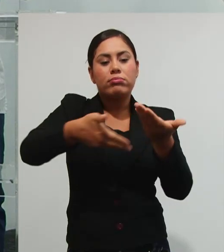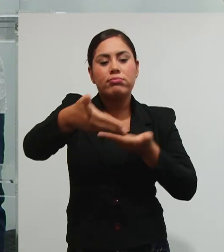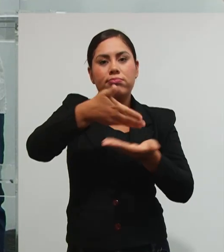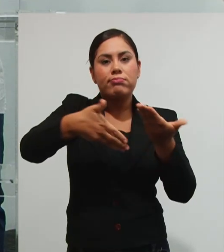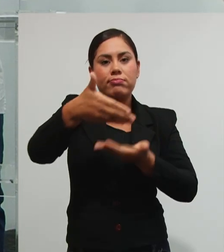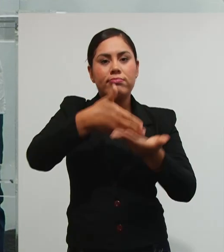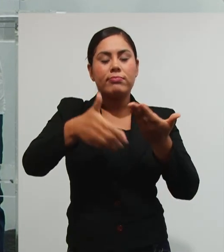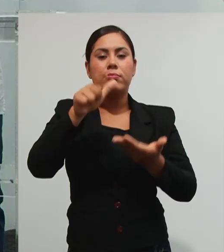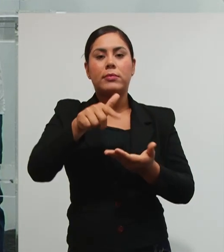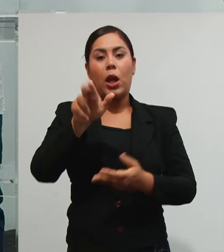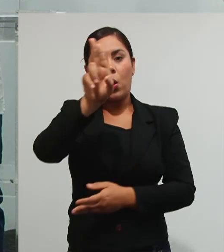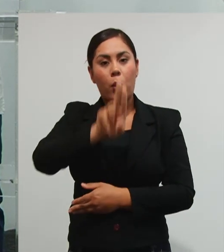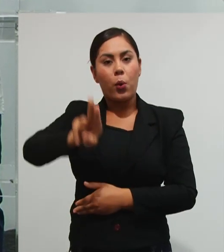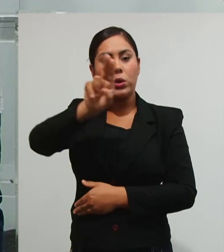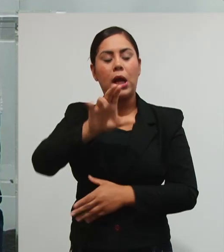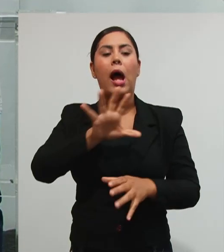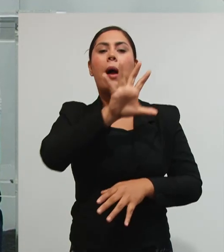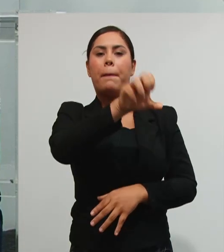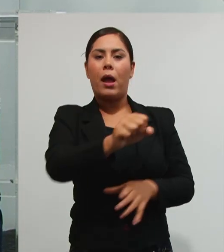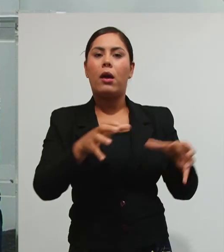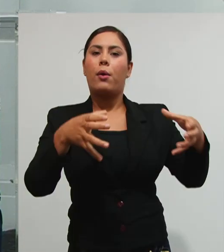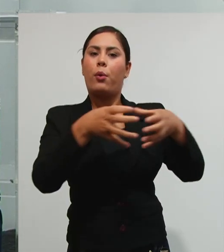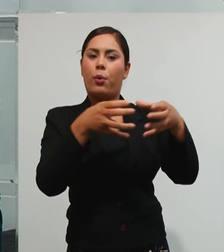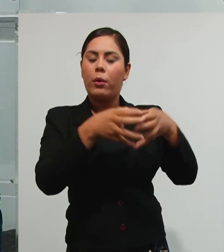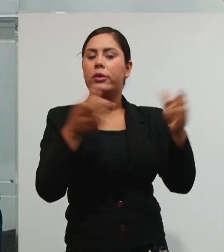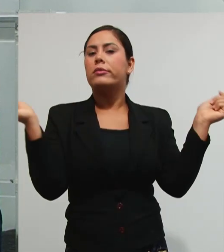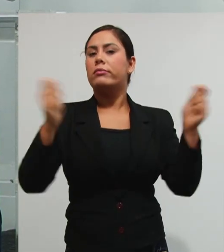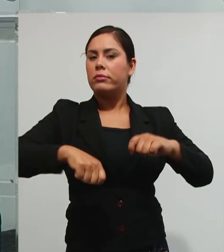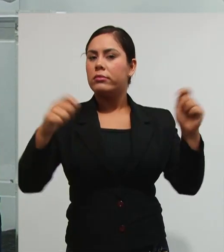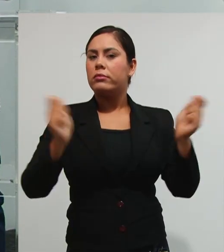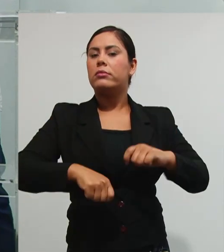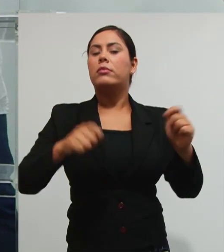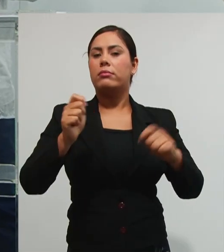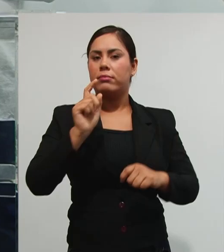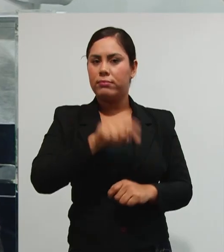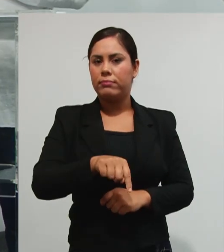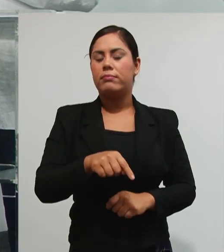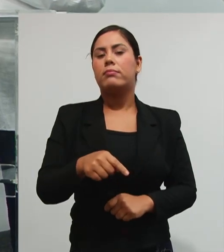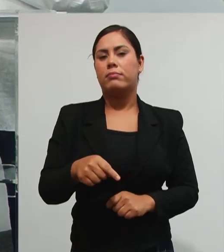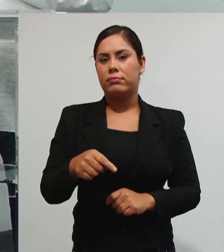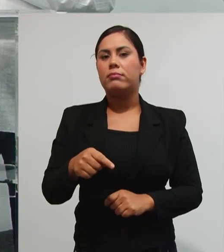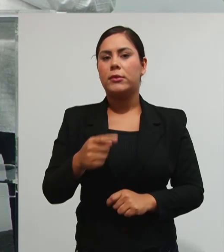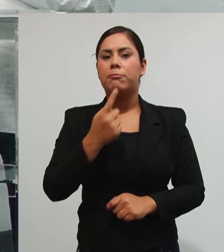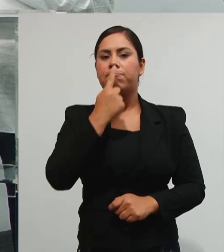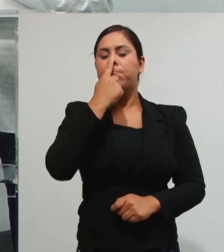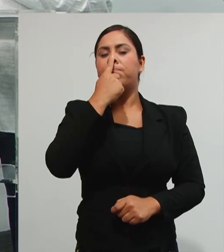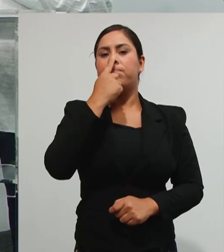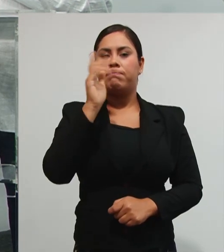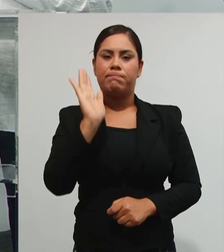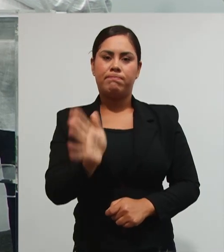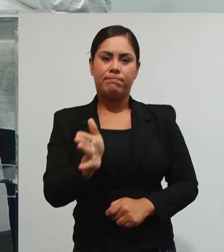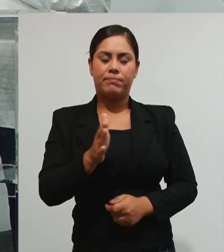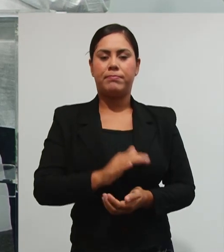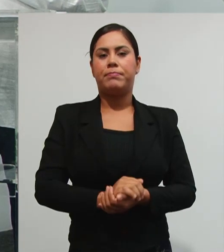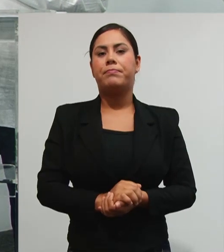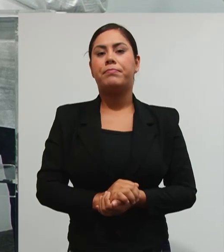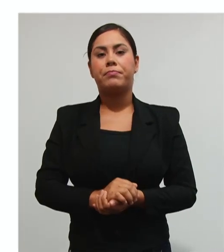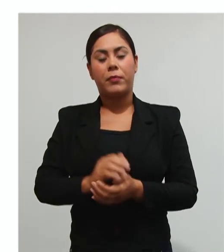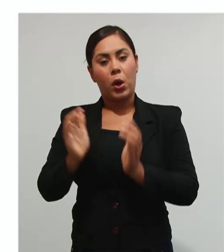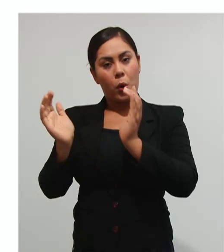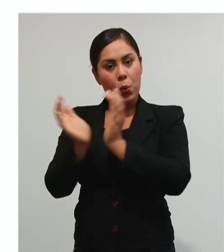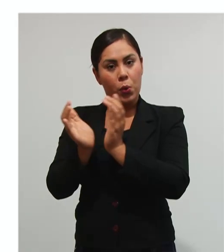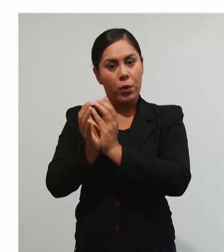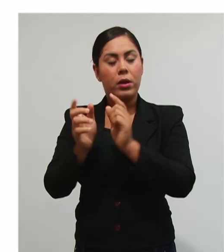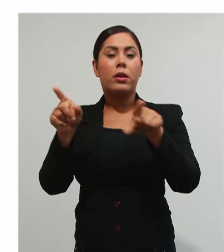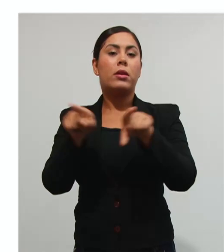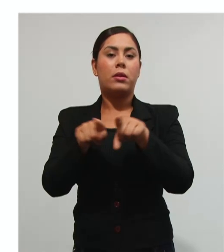quando a gente for utilizar esse grupo já esteja com uma certa afinidade. Um grupo